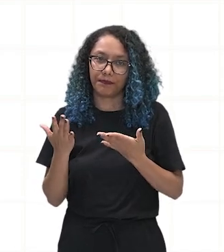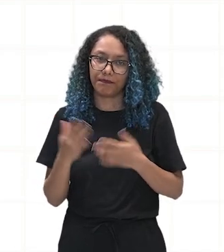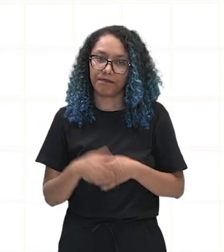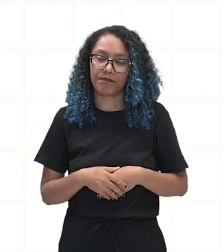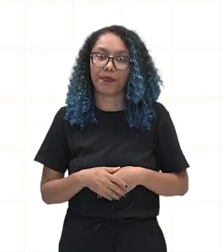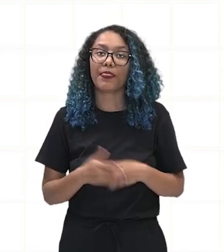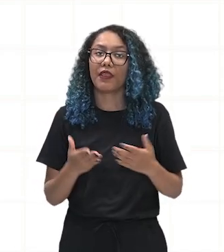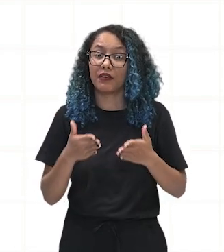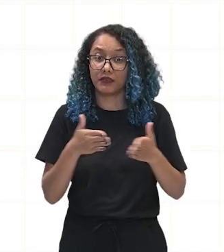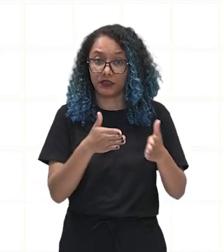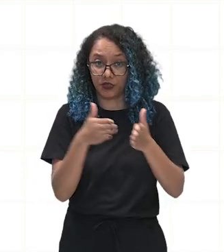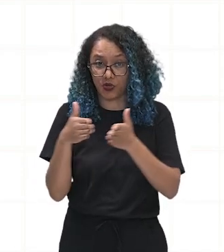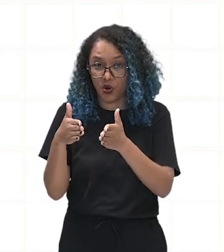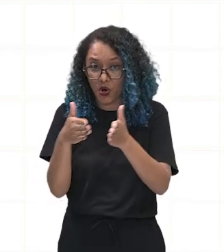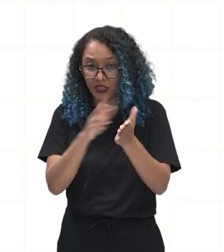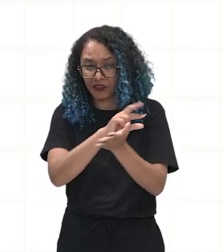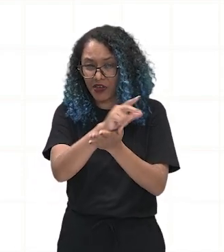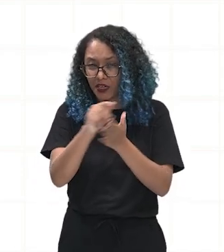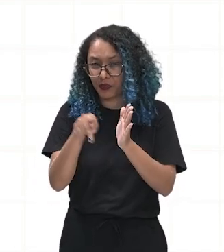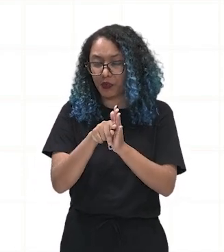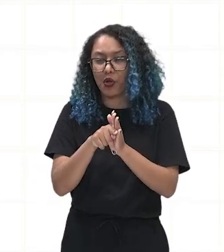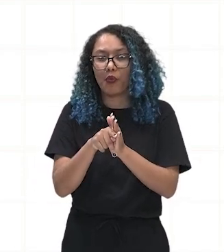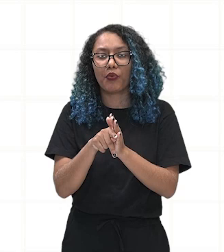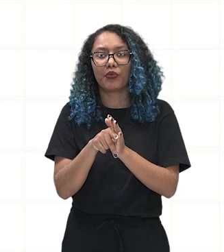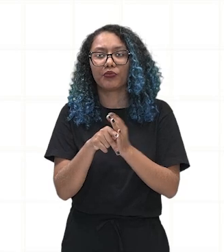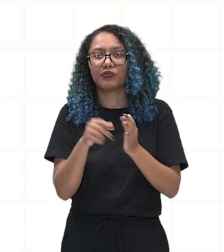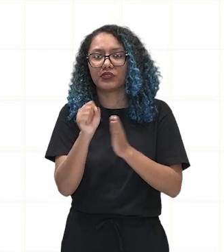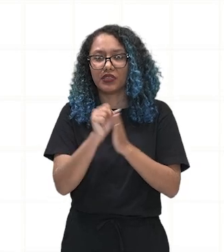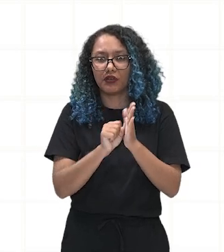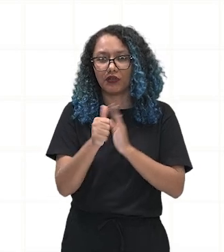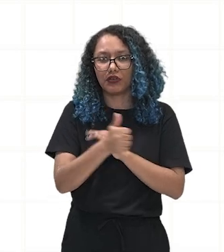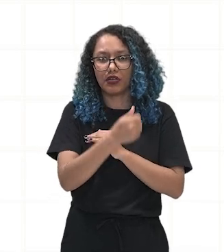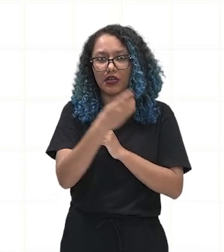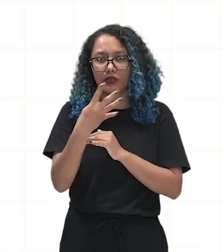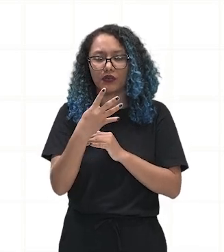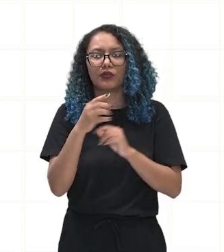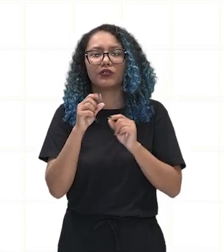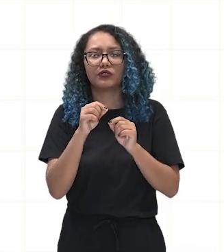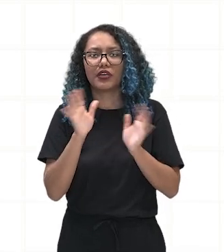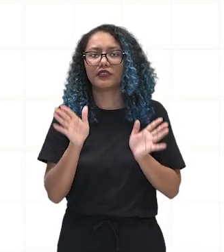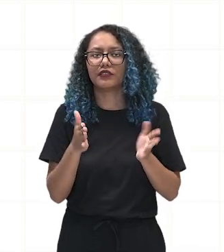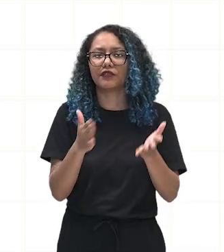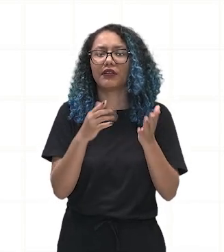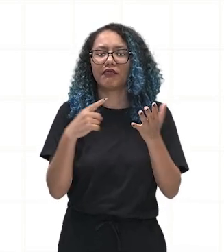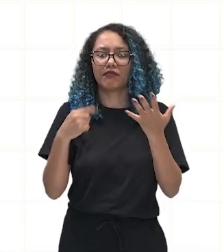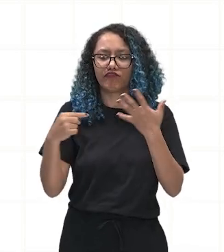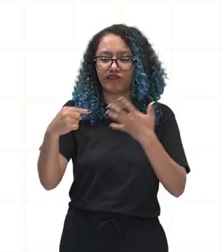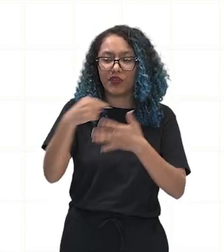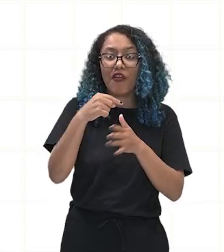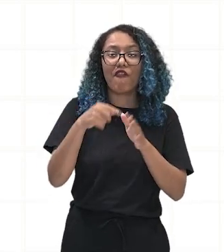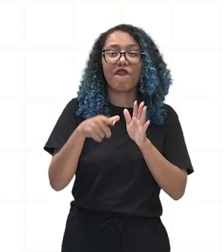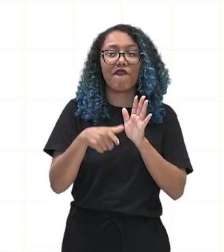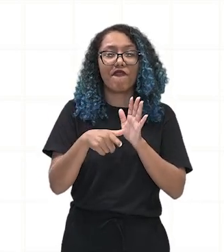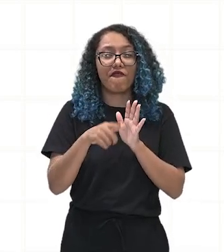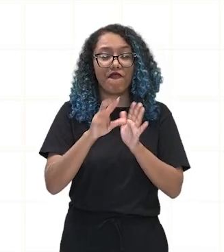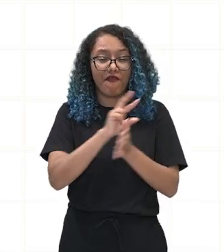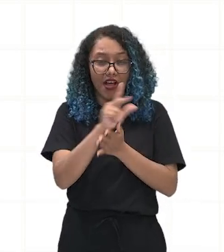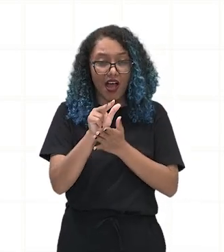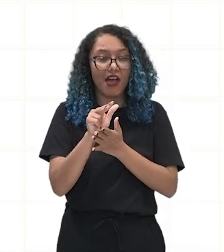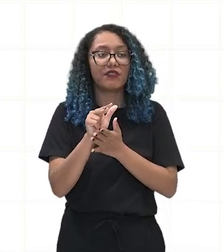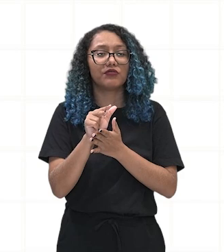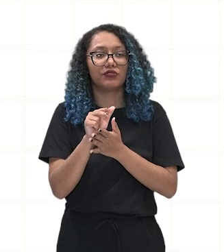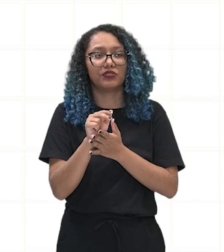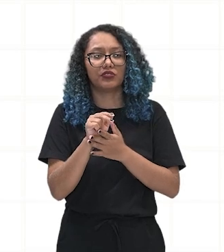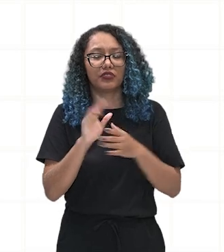rotas comerciais do século 14 foram impulsionadas por uma série de fatores que contribuíram